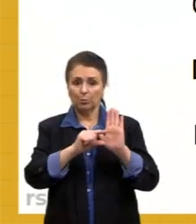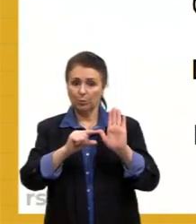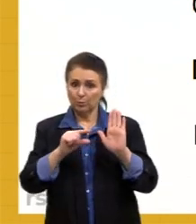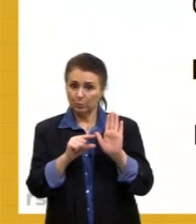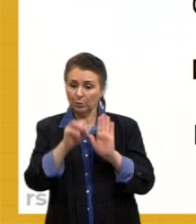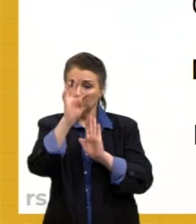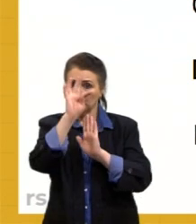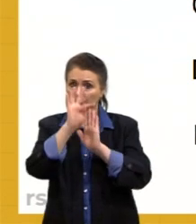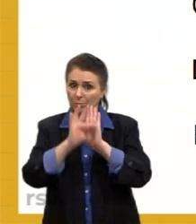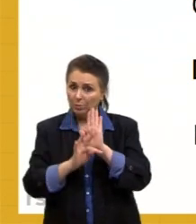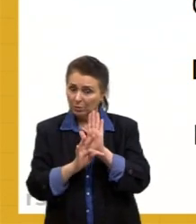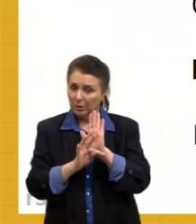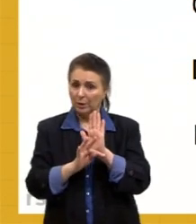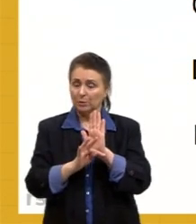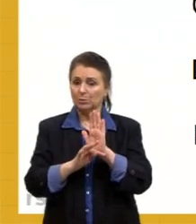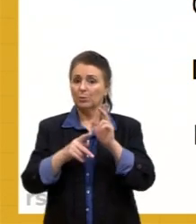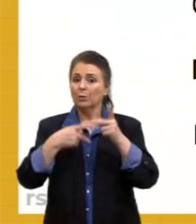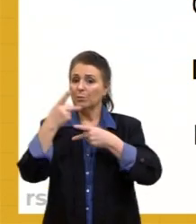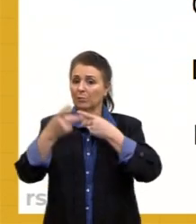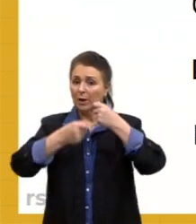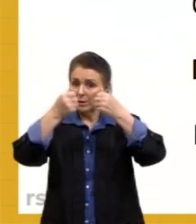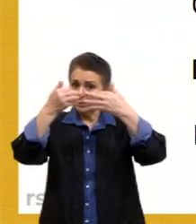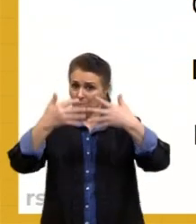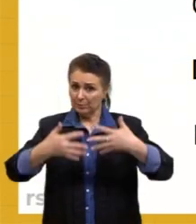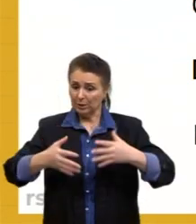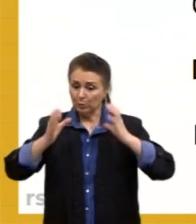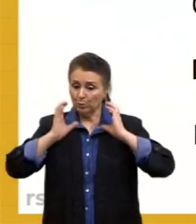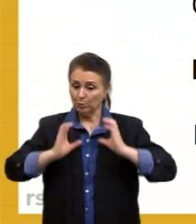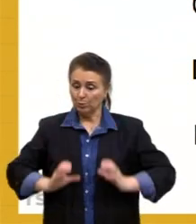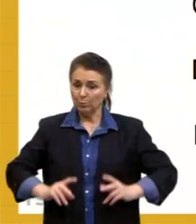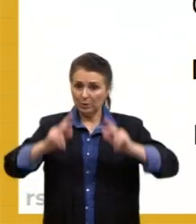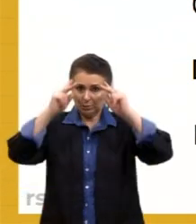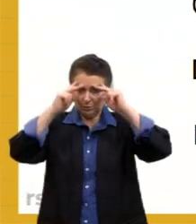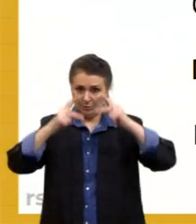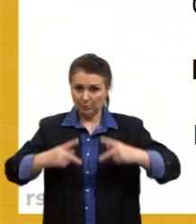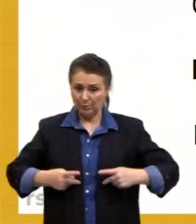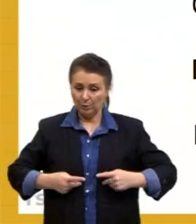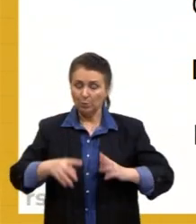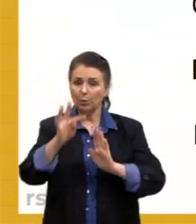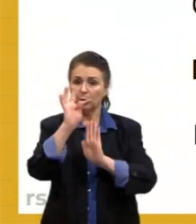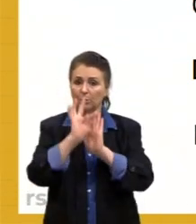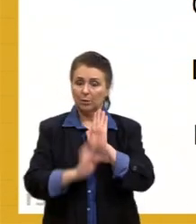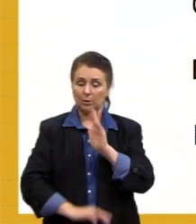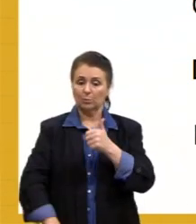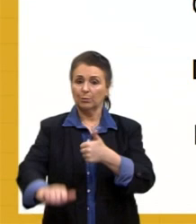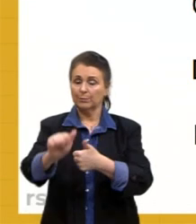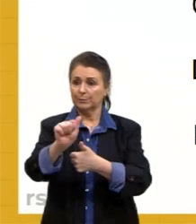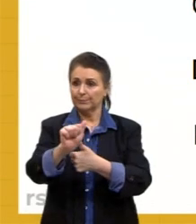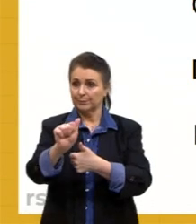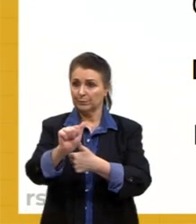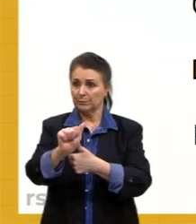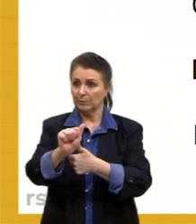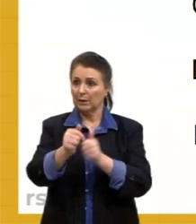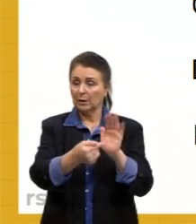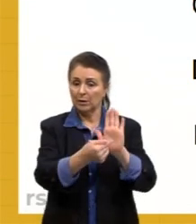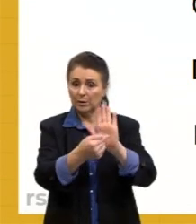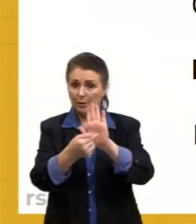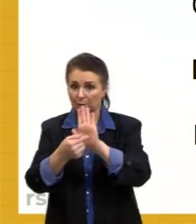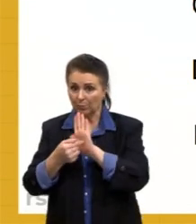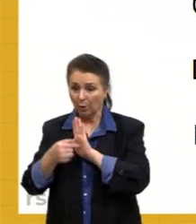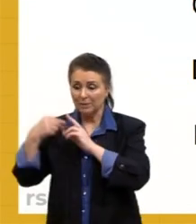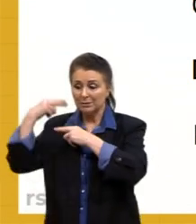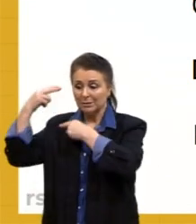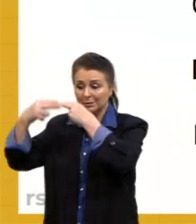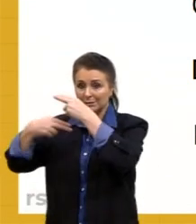a respeito de comportamentos humanos o texto ou entrar ele enfatiza a herança